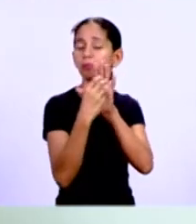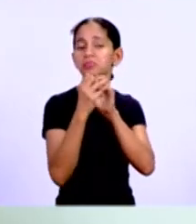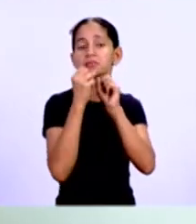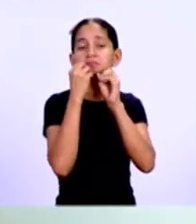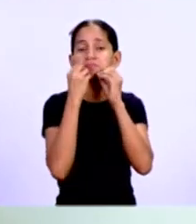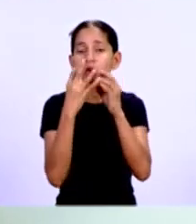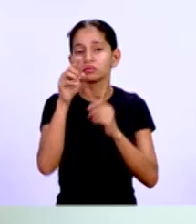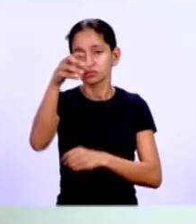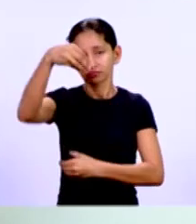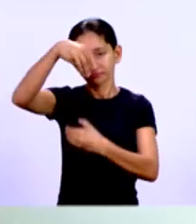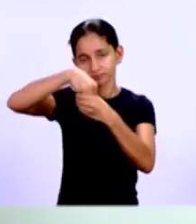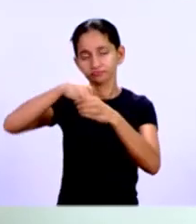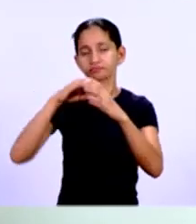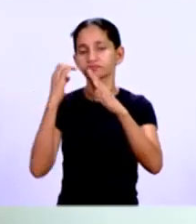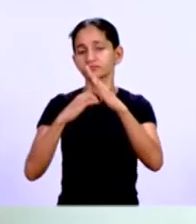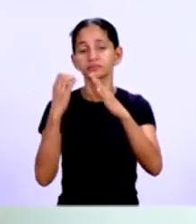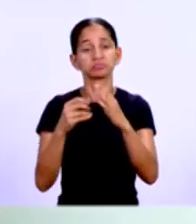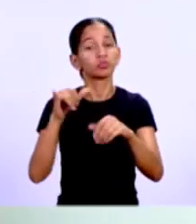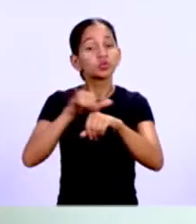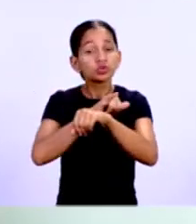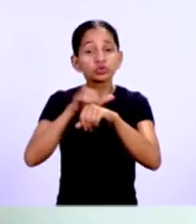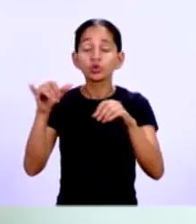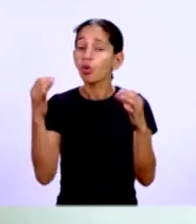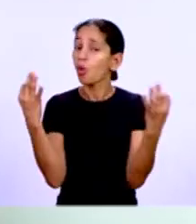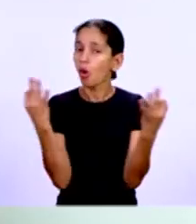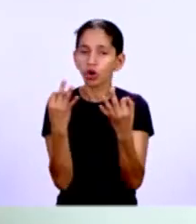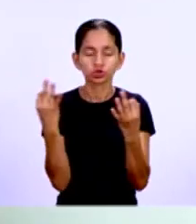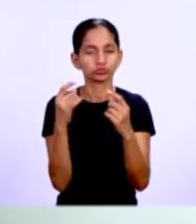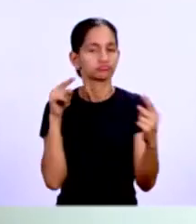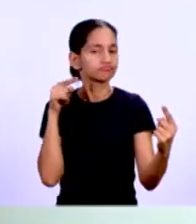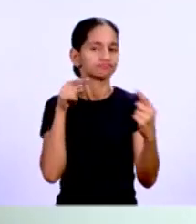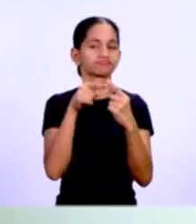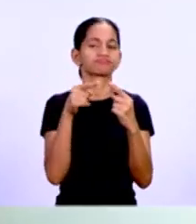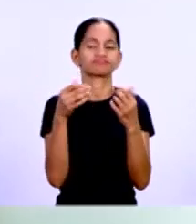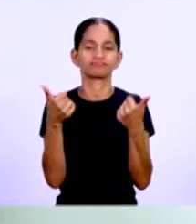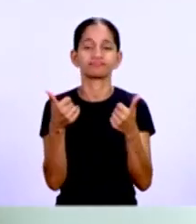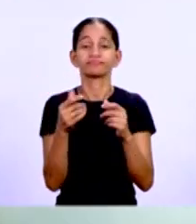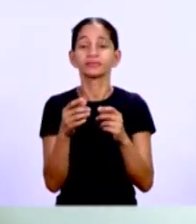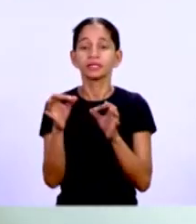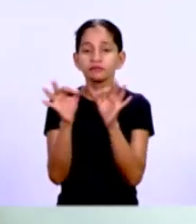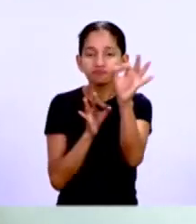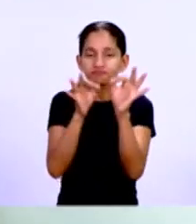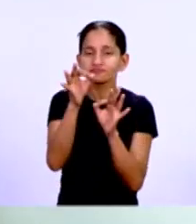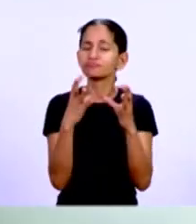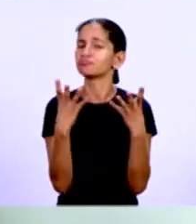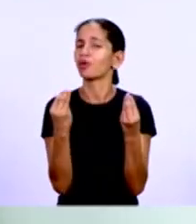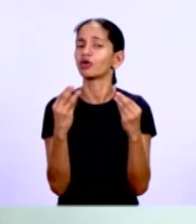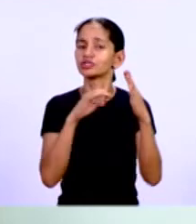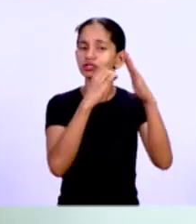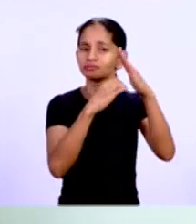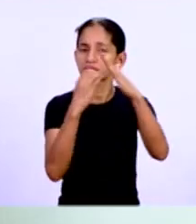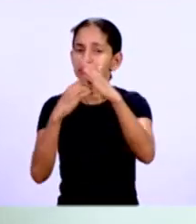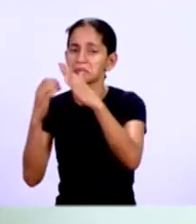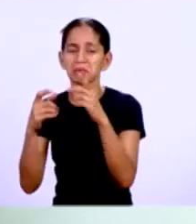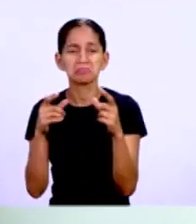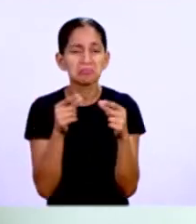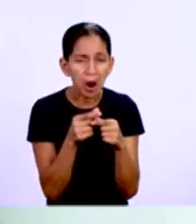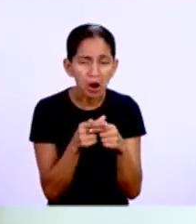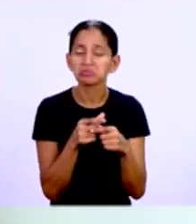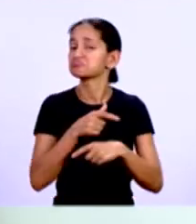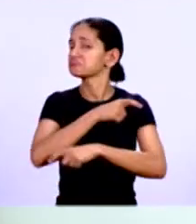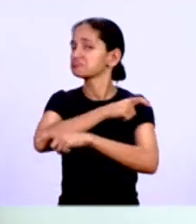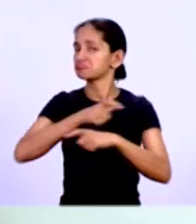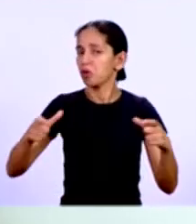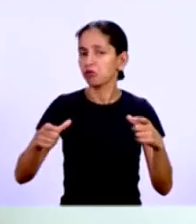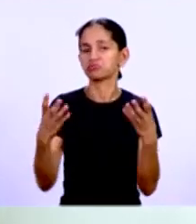na empresa, eu acredito que esse é um instrumento bastante útil. A matriz de probabilidade, ela funciona para várias empresas, não são poucas as empresas que utilizam